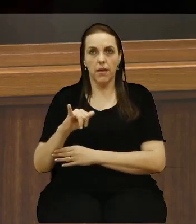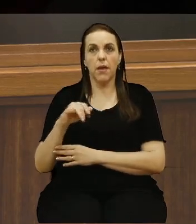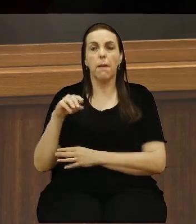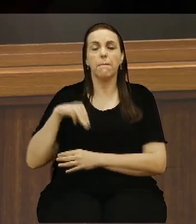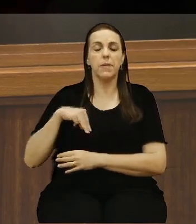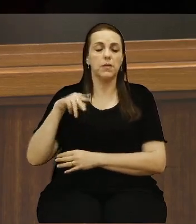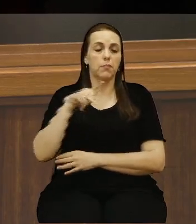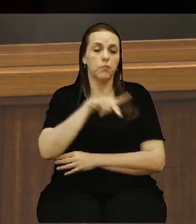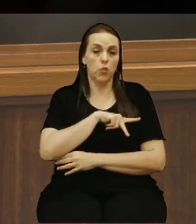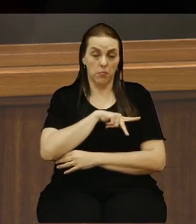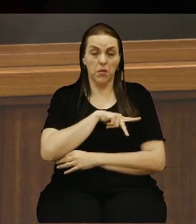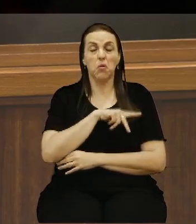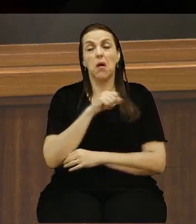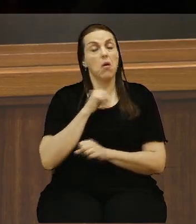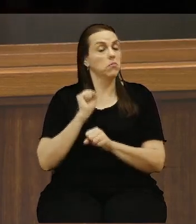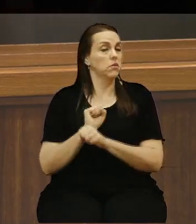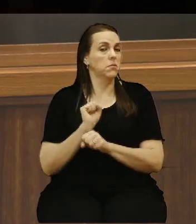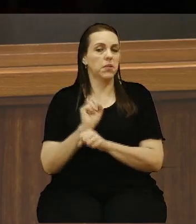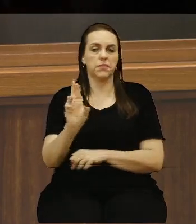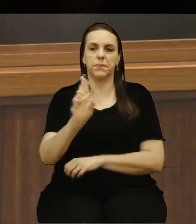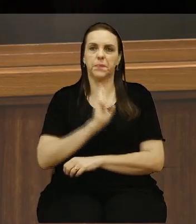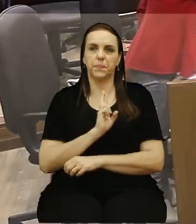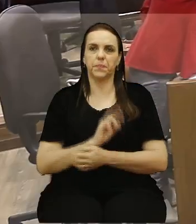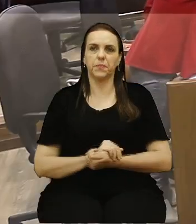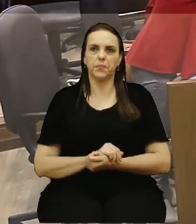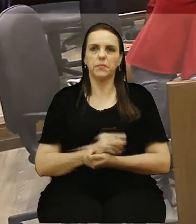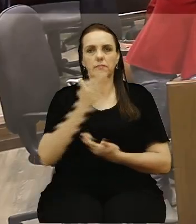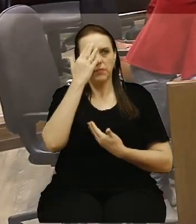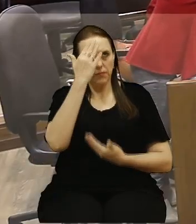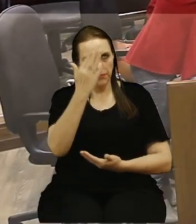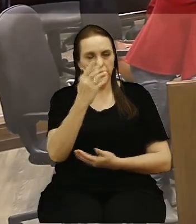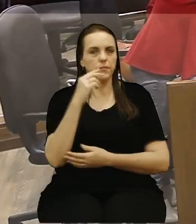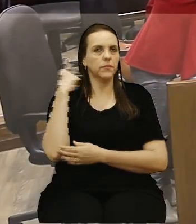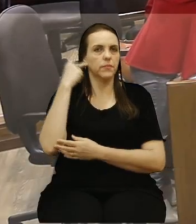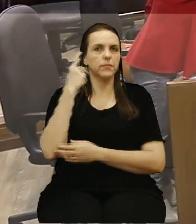Público Federal, ainda aguardo esse retorno. Obrigado, vereadora Rose Frigieri.